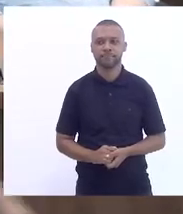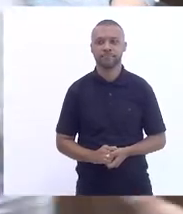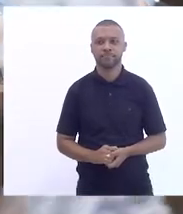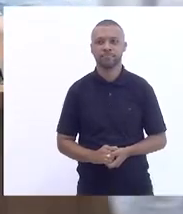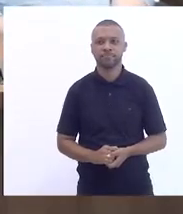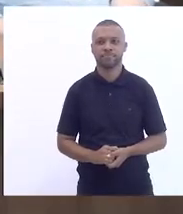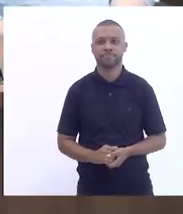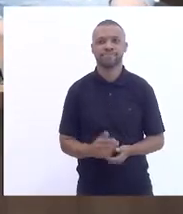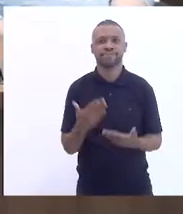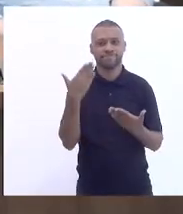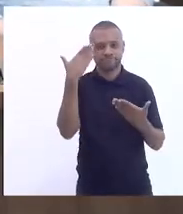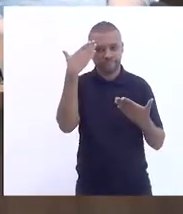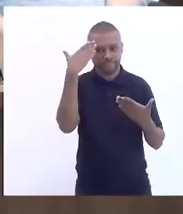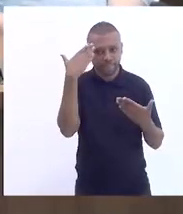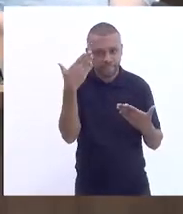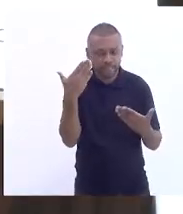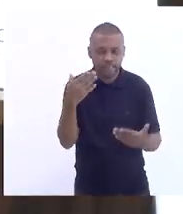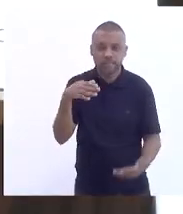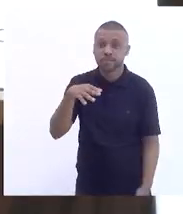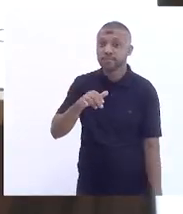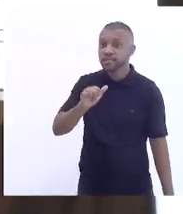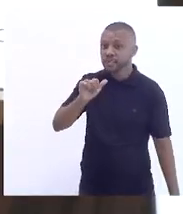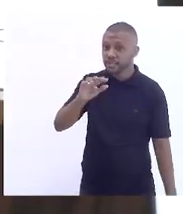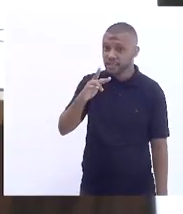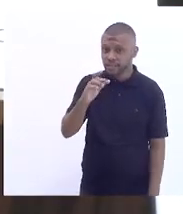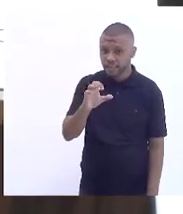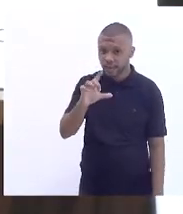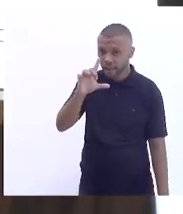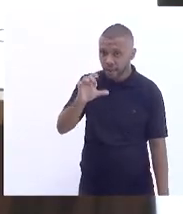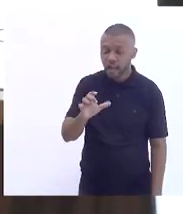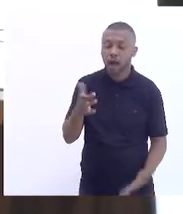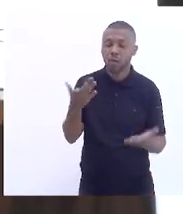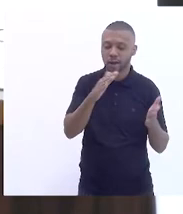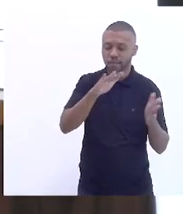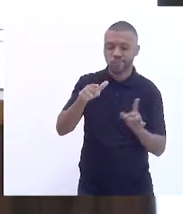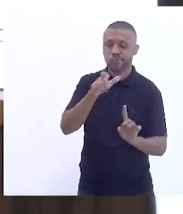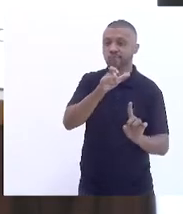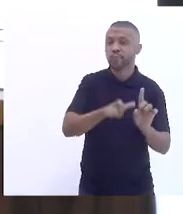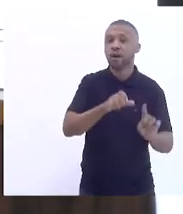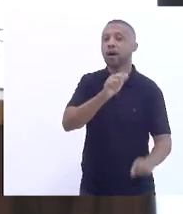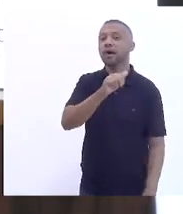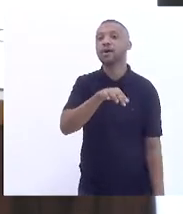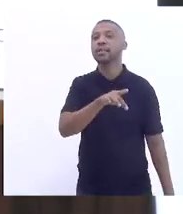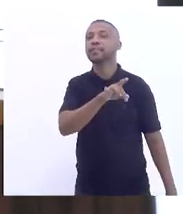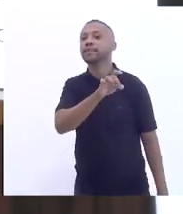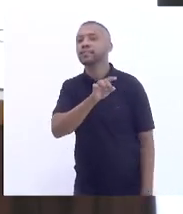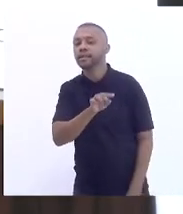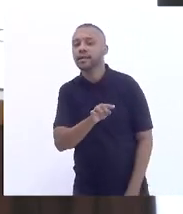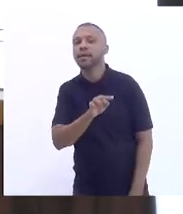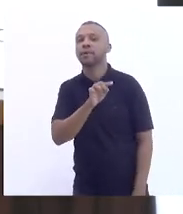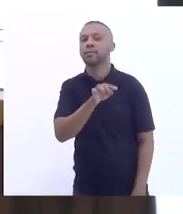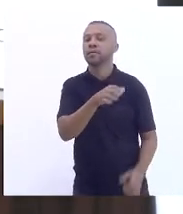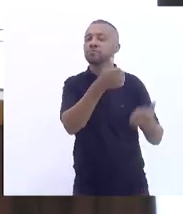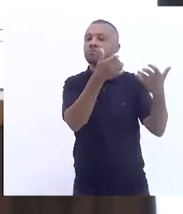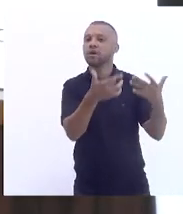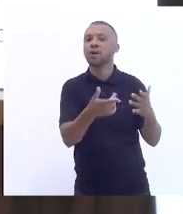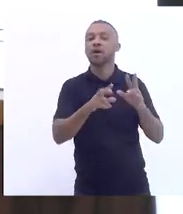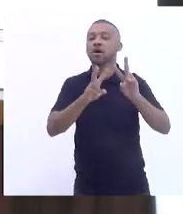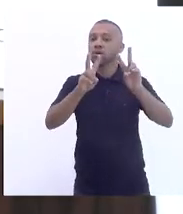bom obrigada Michele o André para falar agora pelo movimento popular de